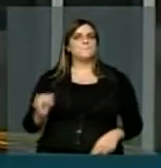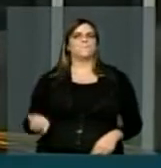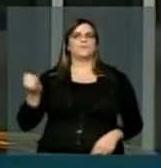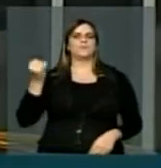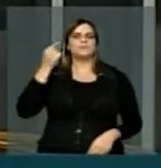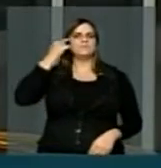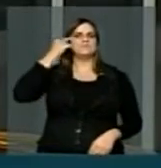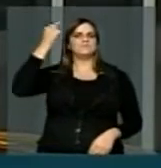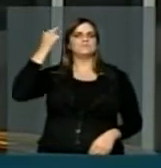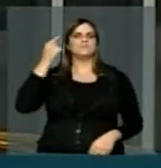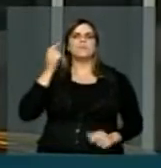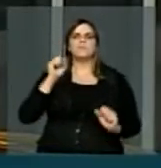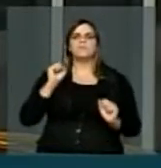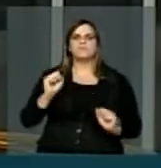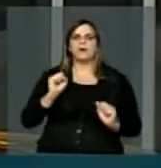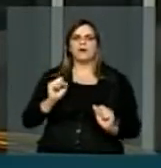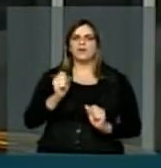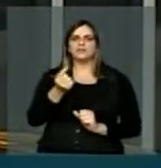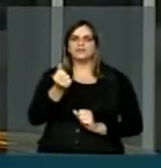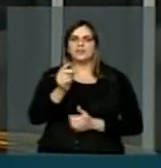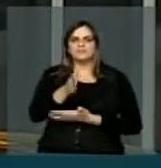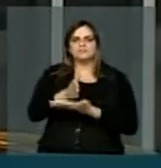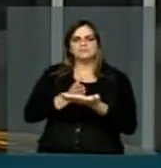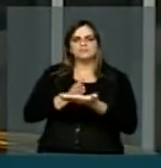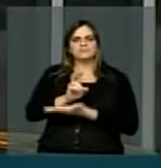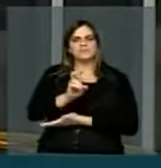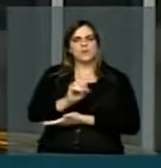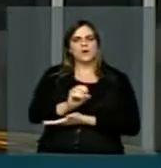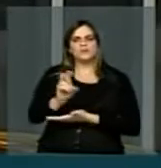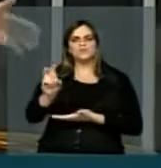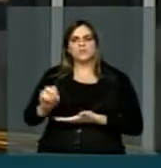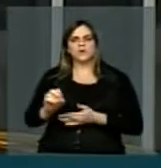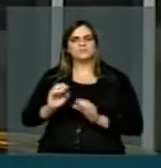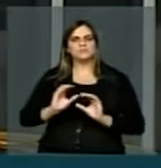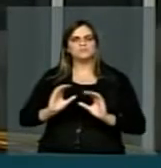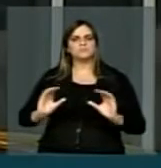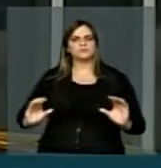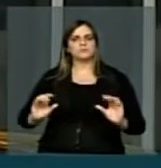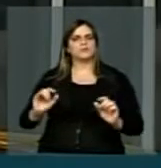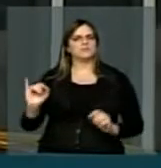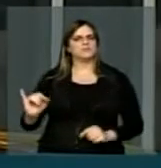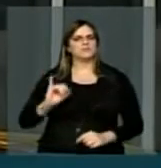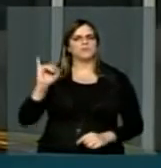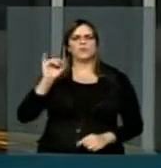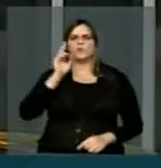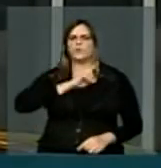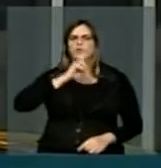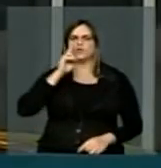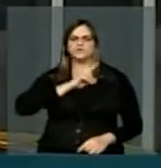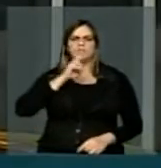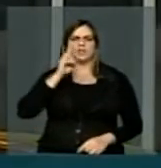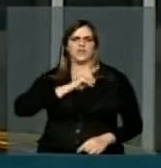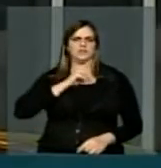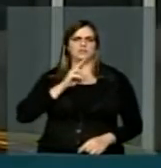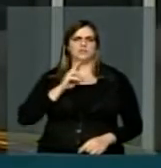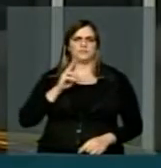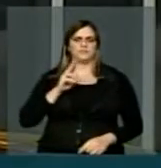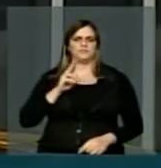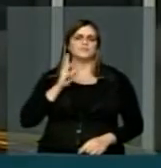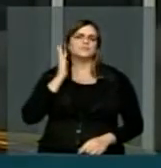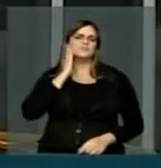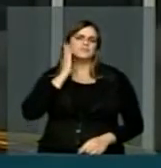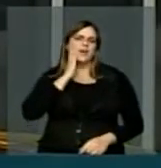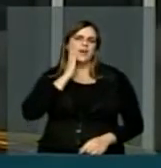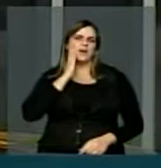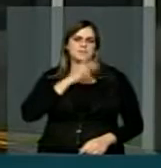oportunidade de aportarmos recursos para esta pasta que tem uma demanda emergencial, e não somente a saúde, meu